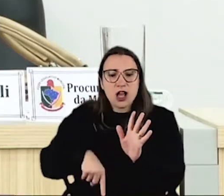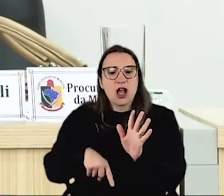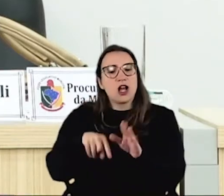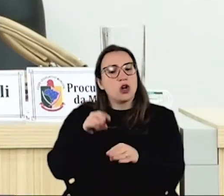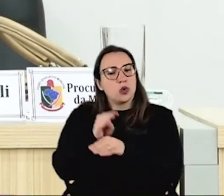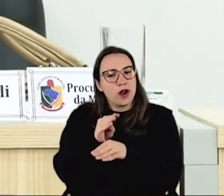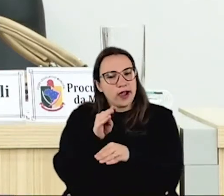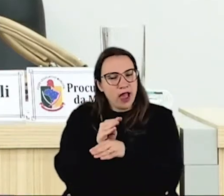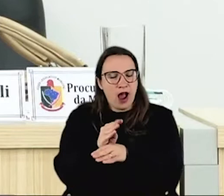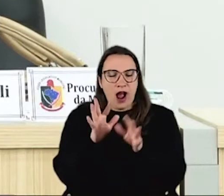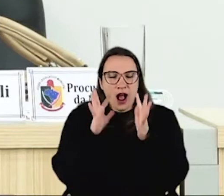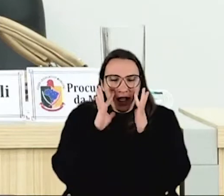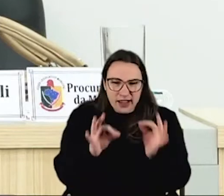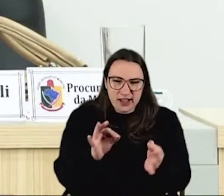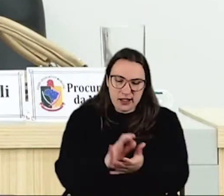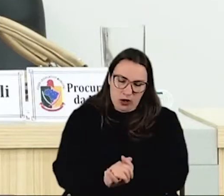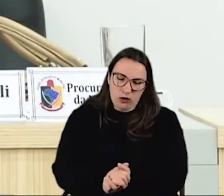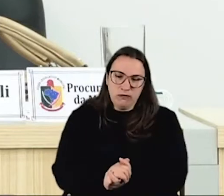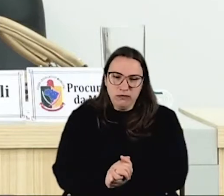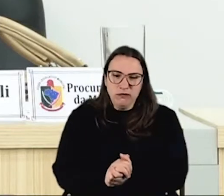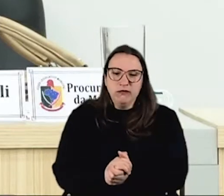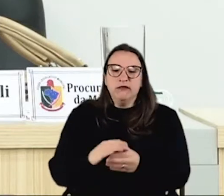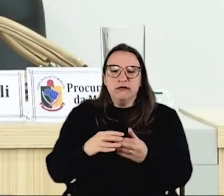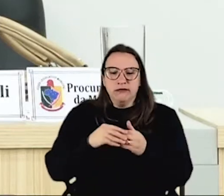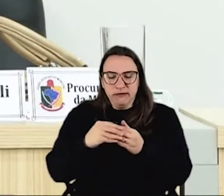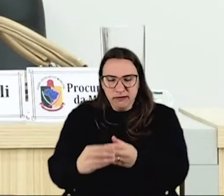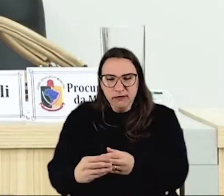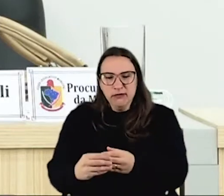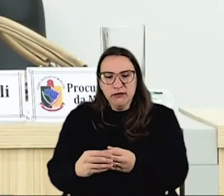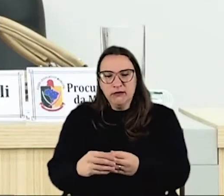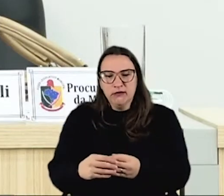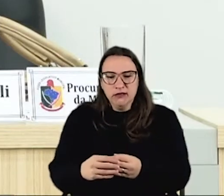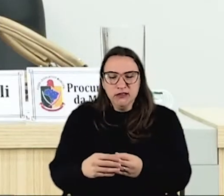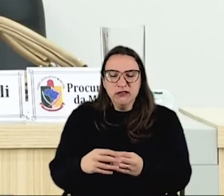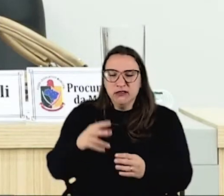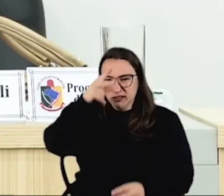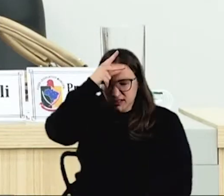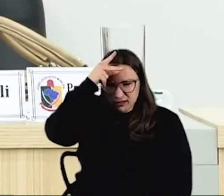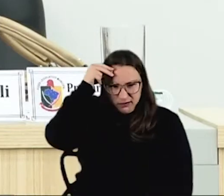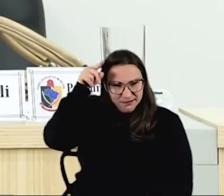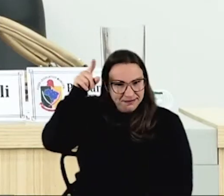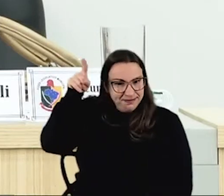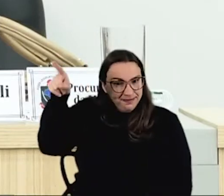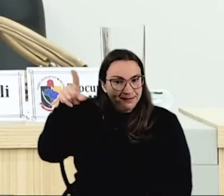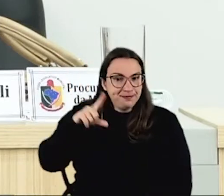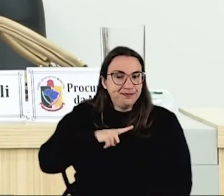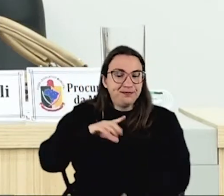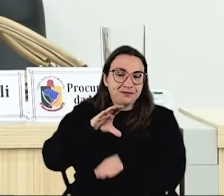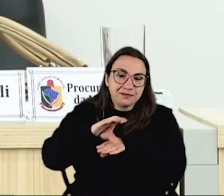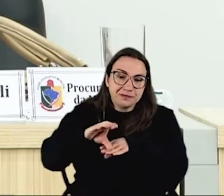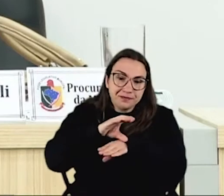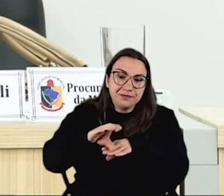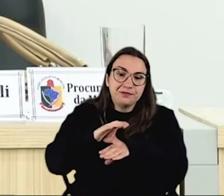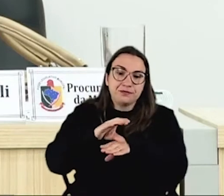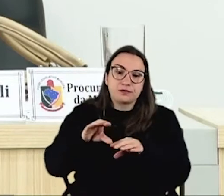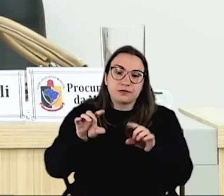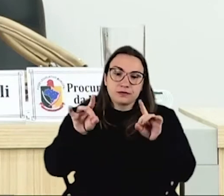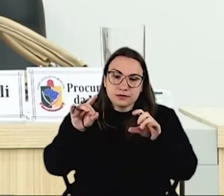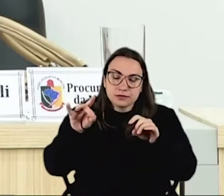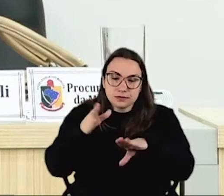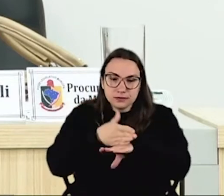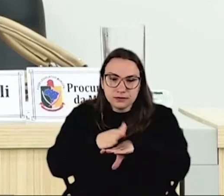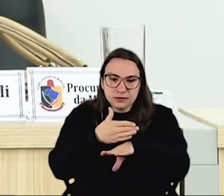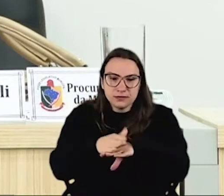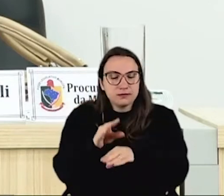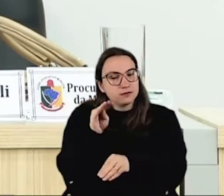né? Então, encaminhei para que, de repente, o Executivo forneça curso de especialização para cuidadores